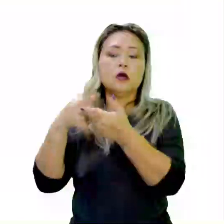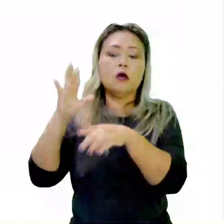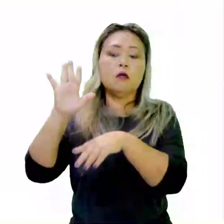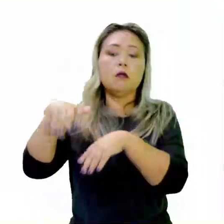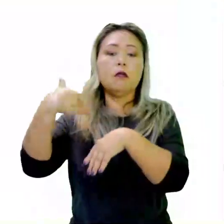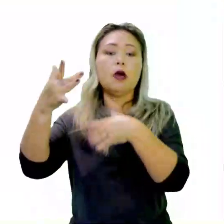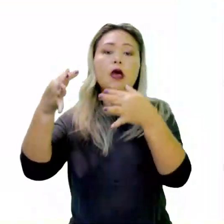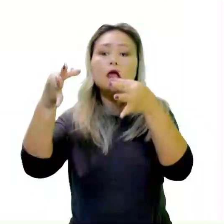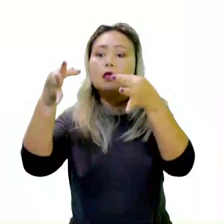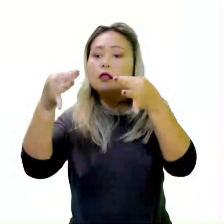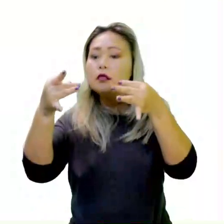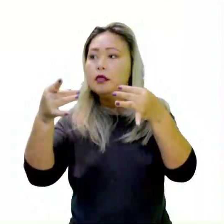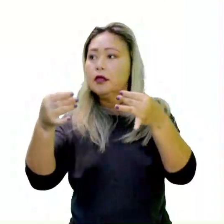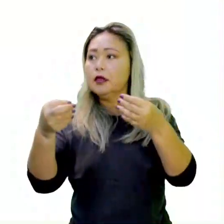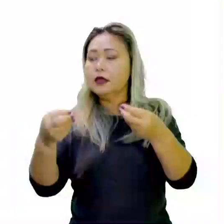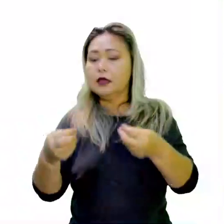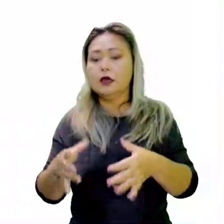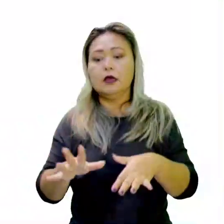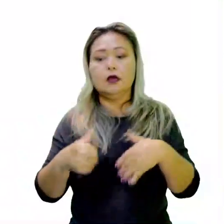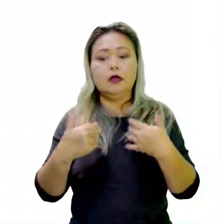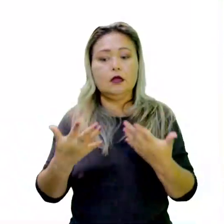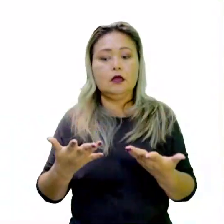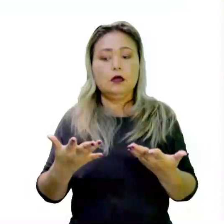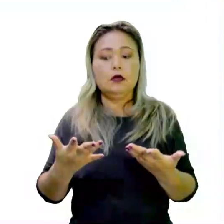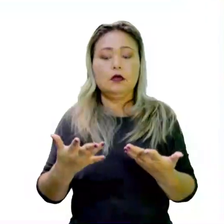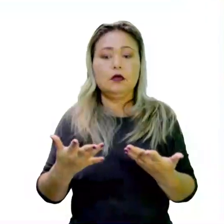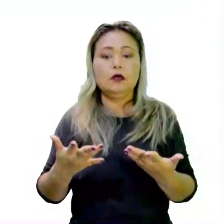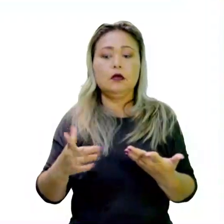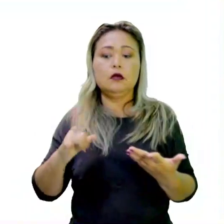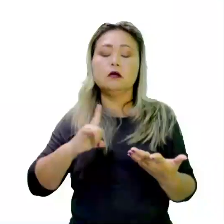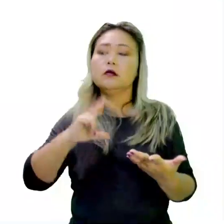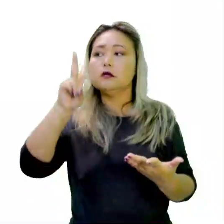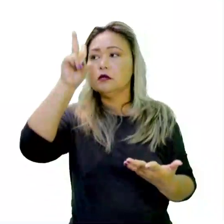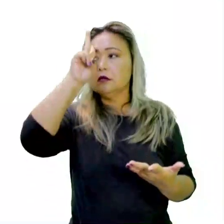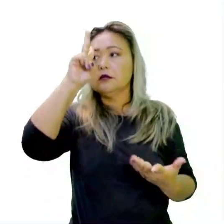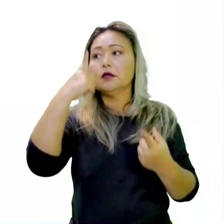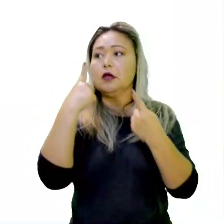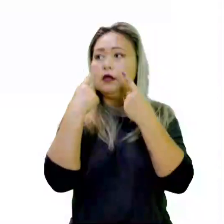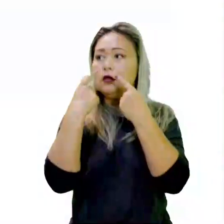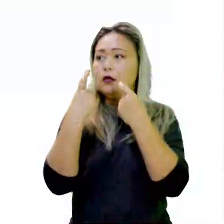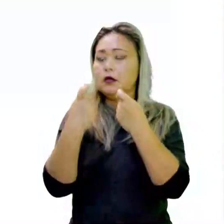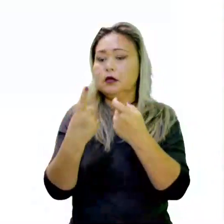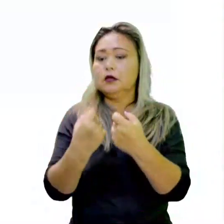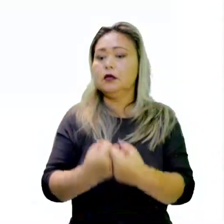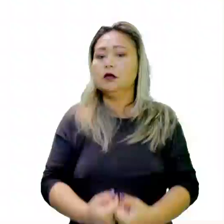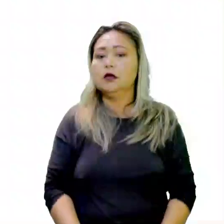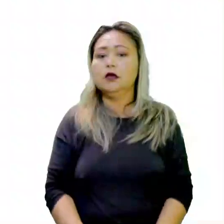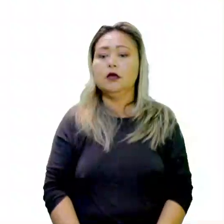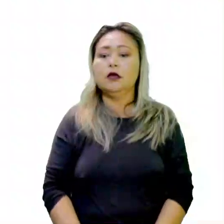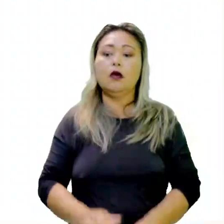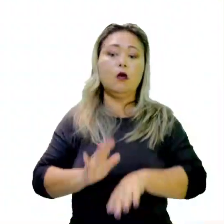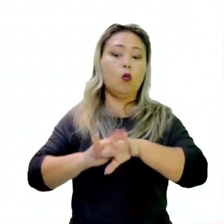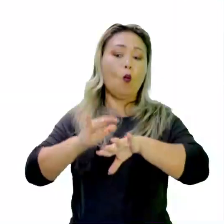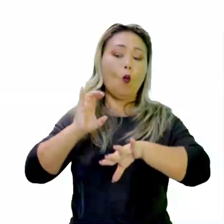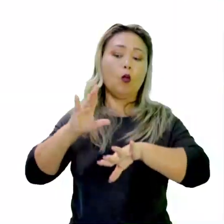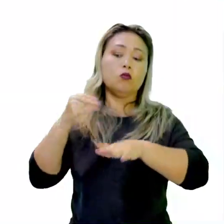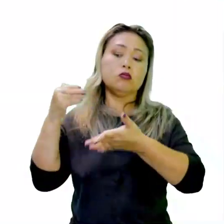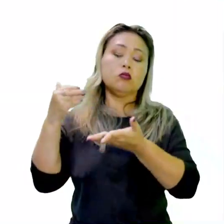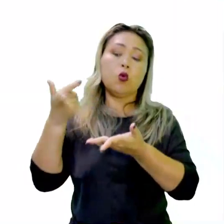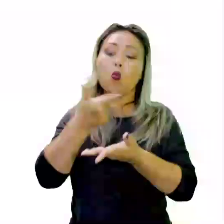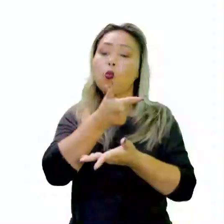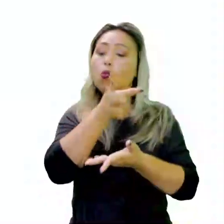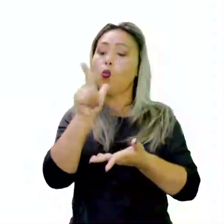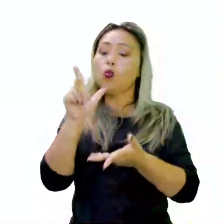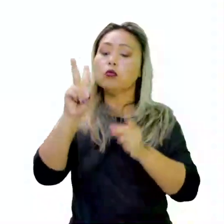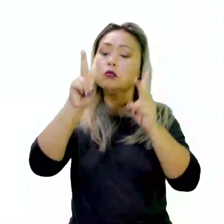mais detalhes sobre essa obra, porque tem uma história muito interessante por trás dela.